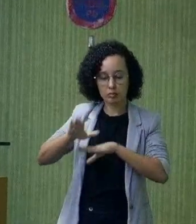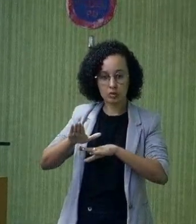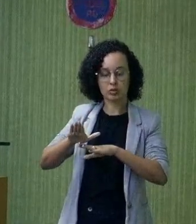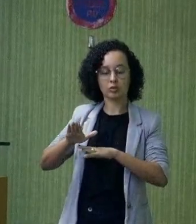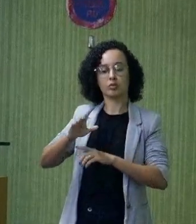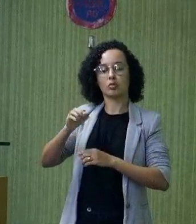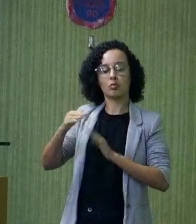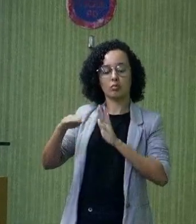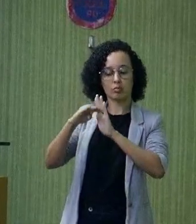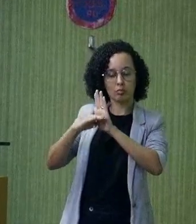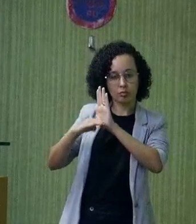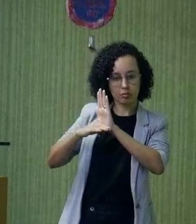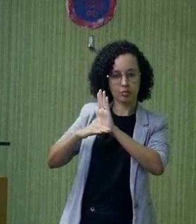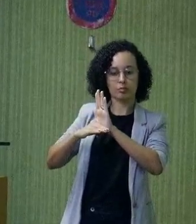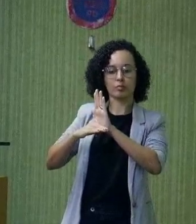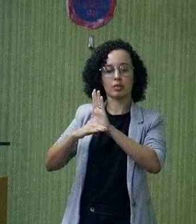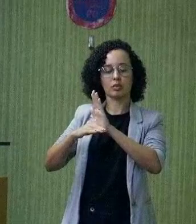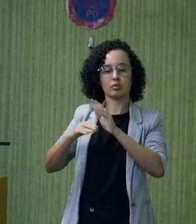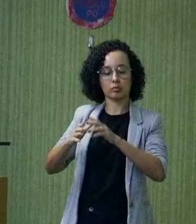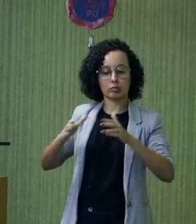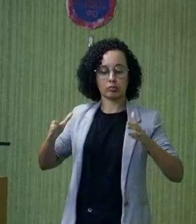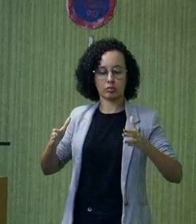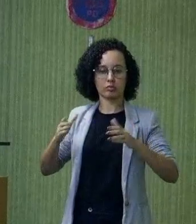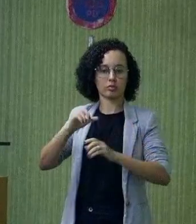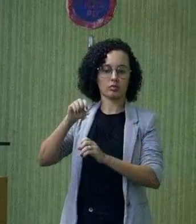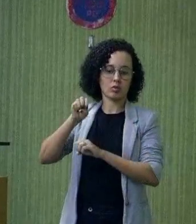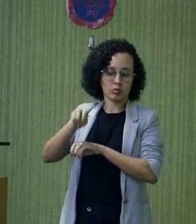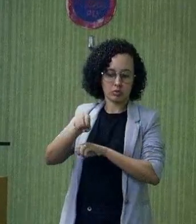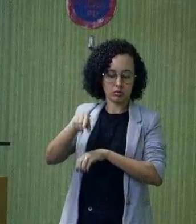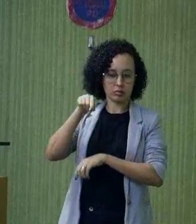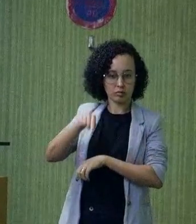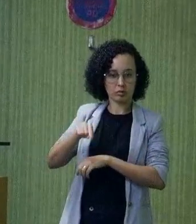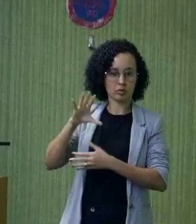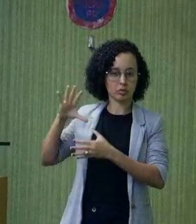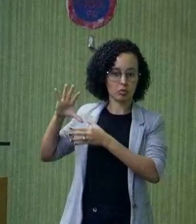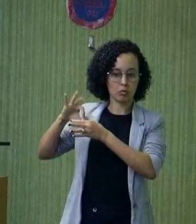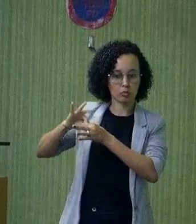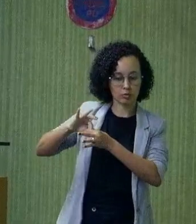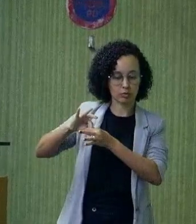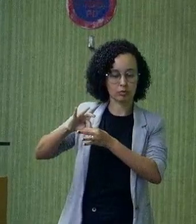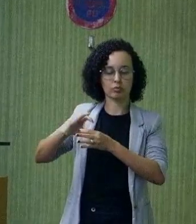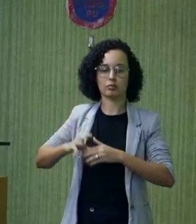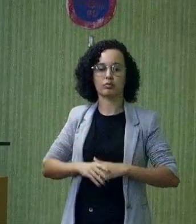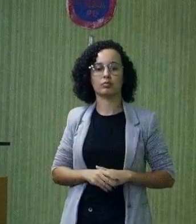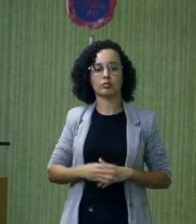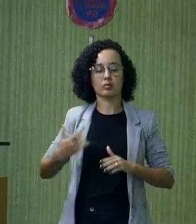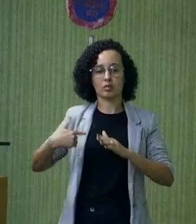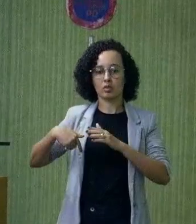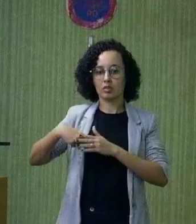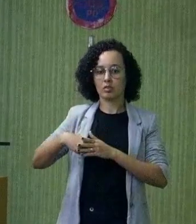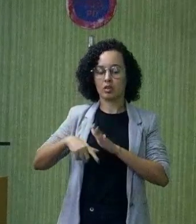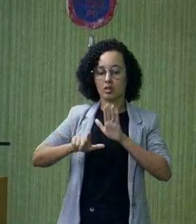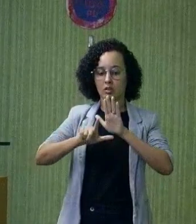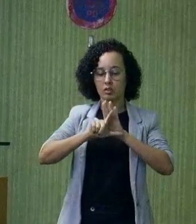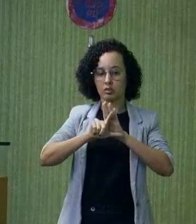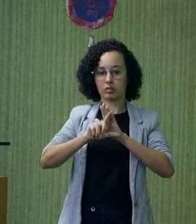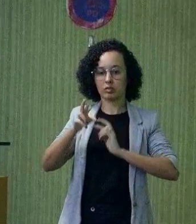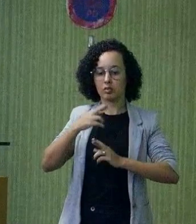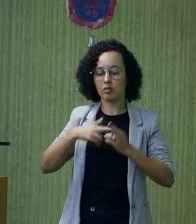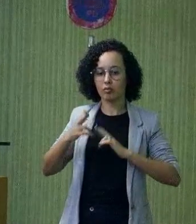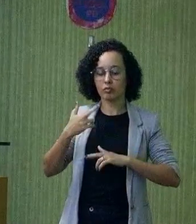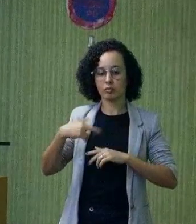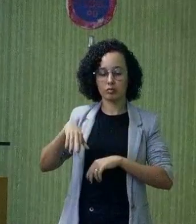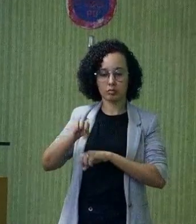estava dentro desse contexto E aí a gente tem dentro do regime militar a lei de reforma do ensino né